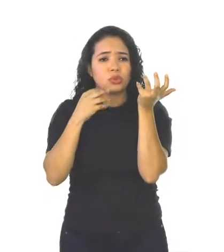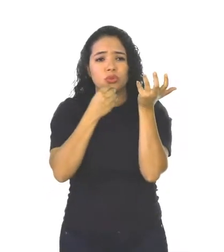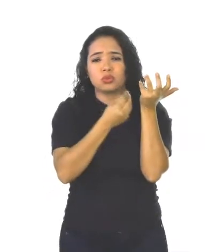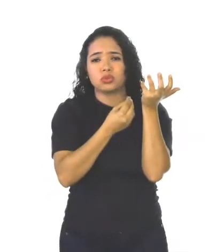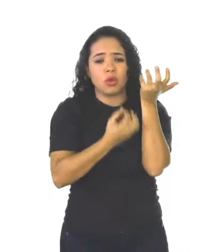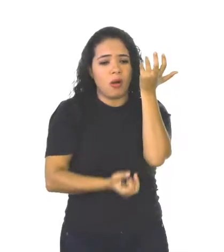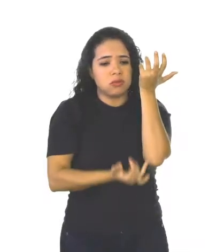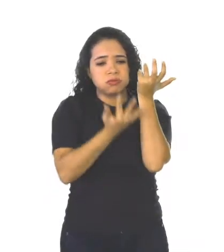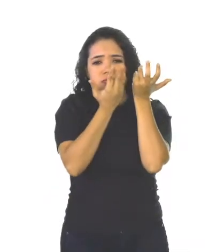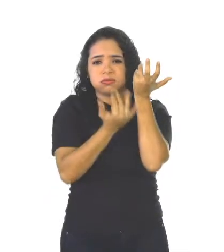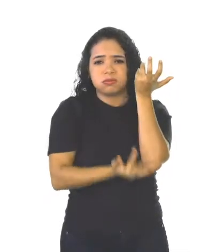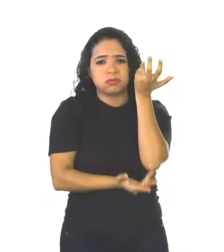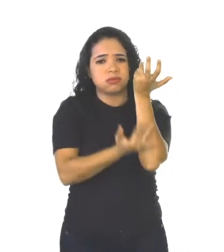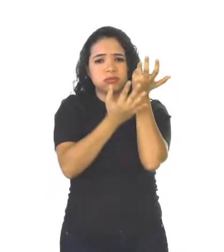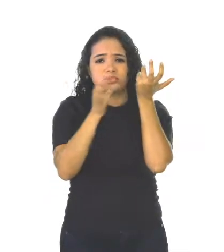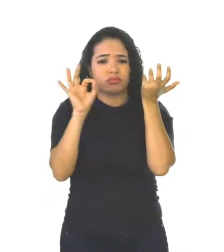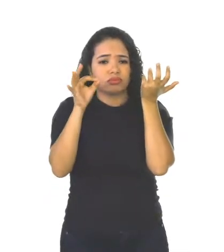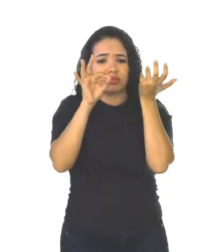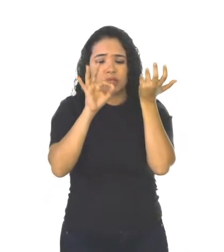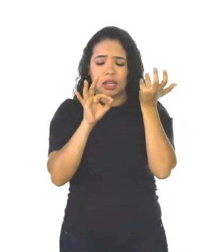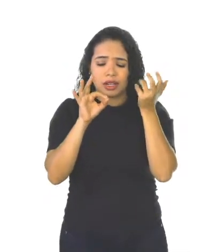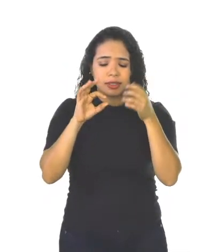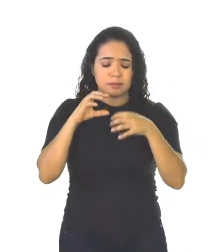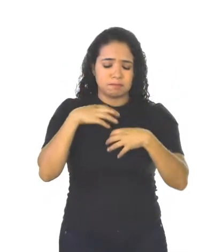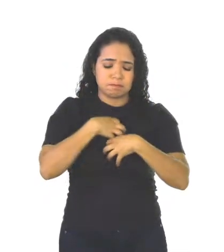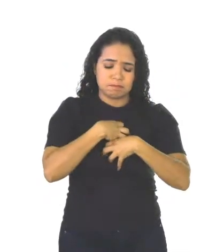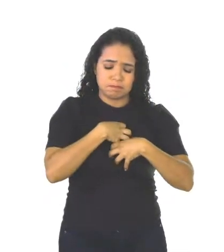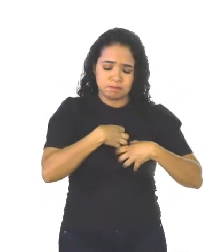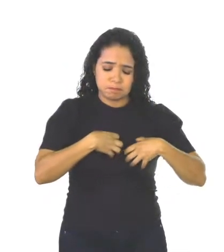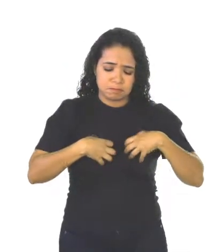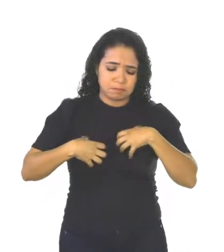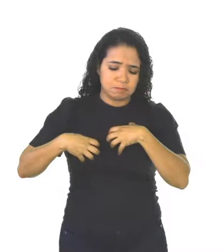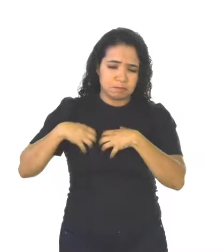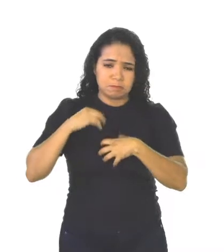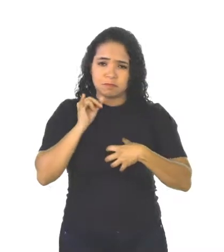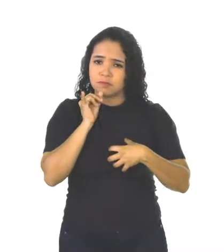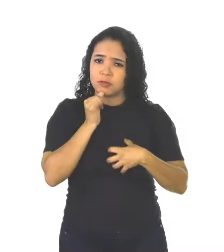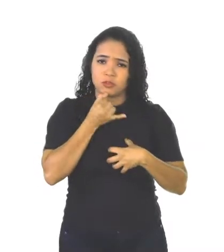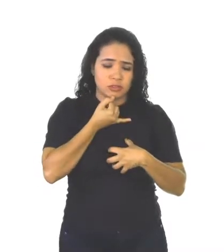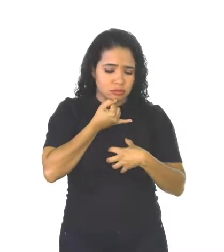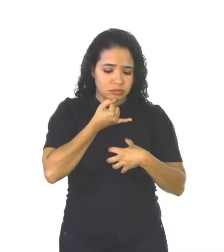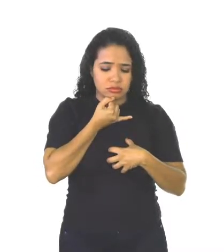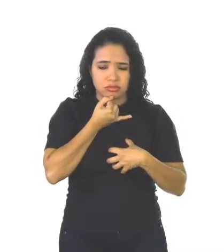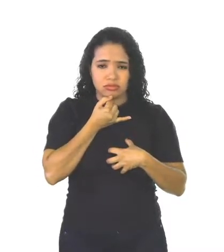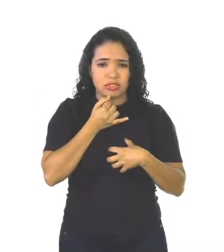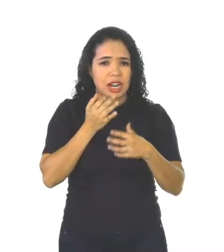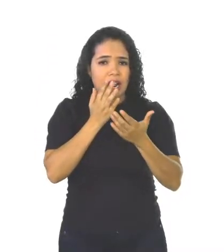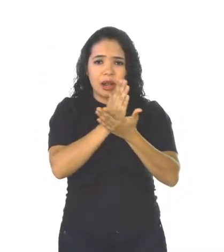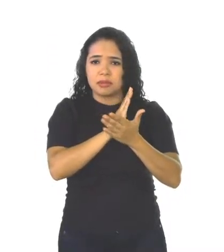ninho. Era pura tristeza. Acabou o aconchego e beleza.